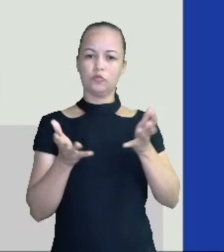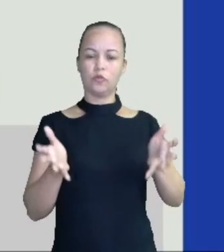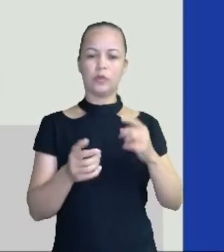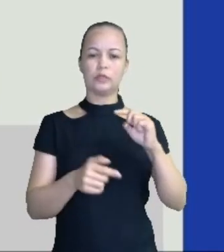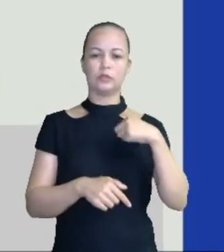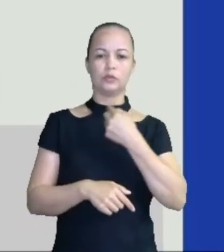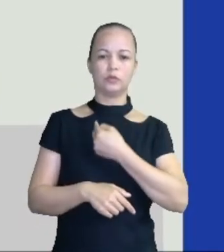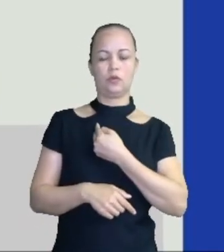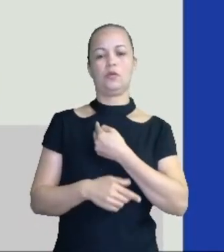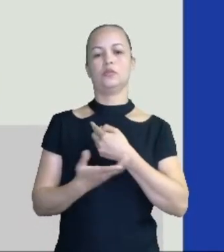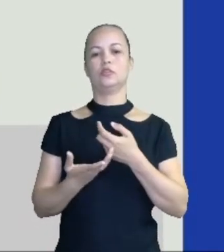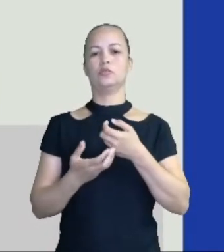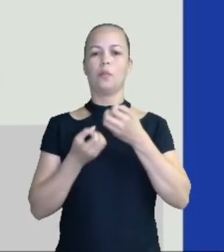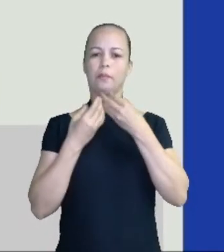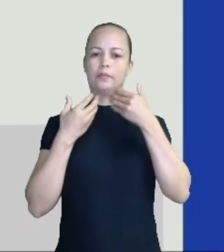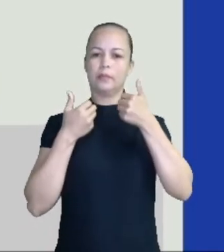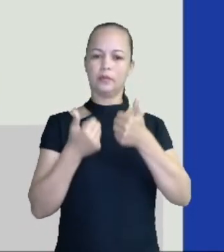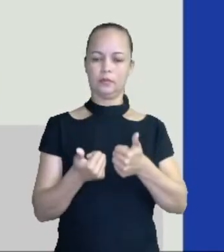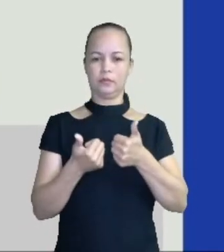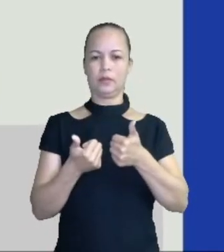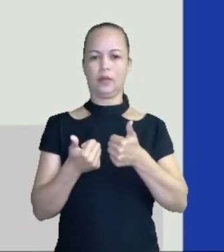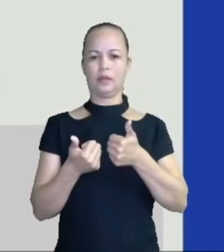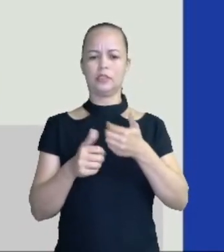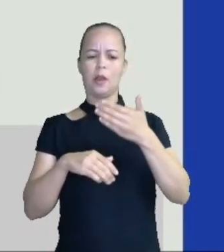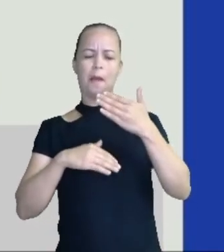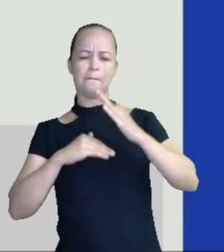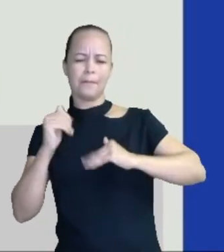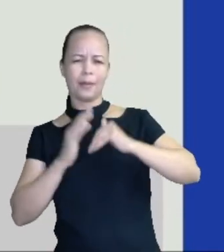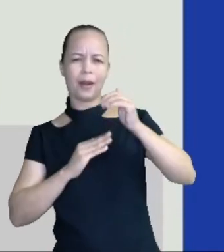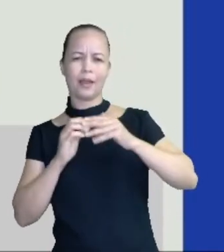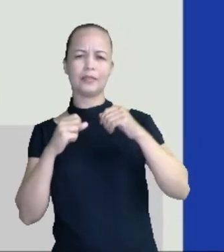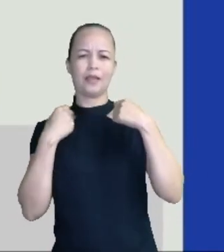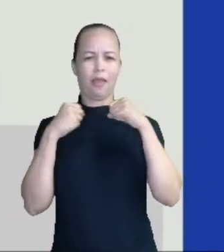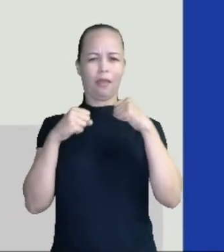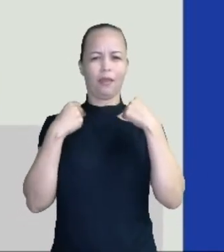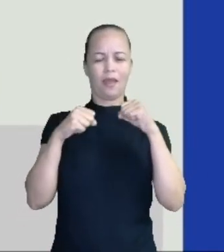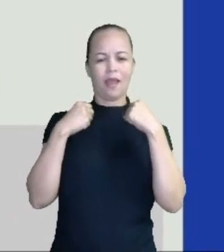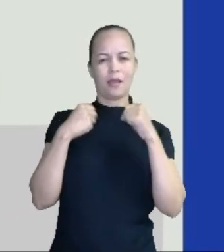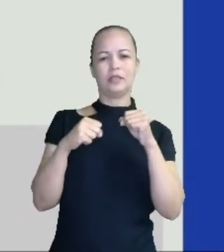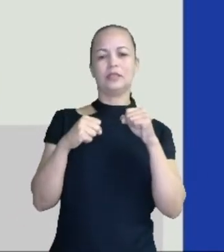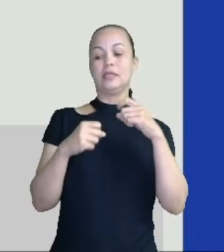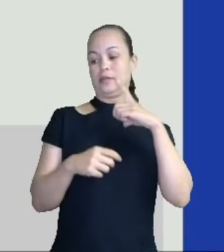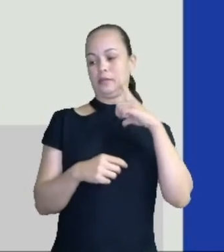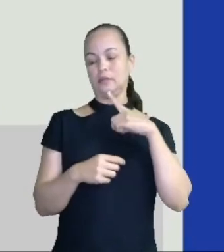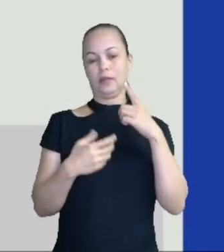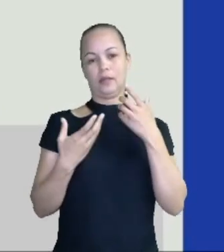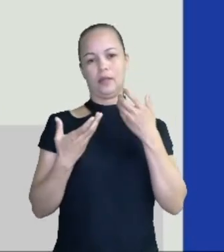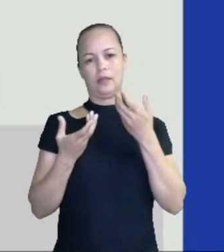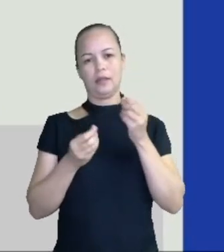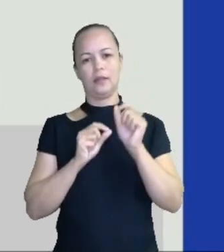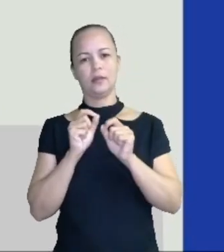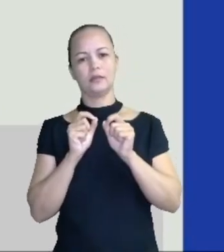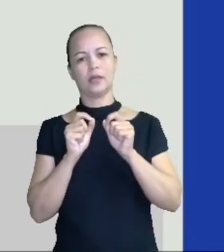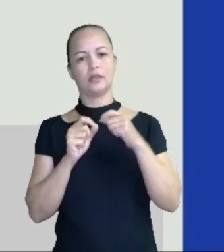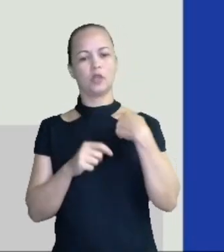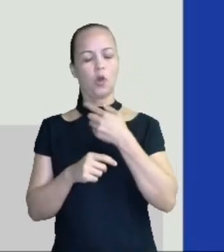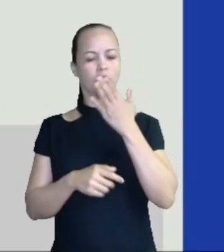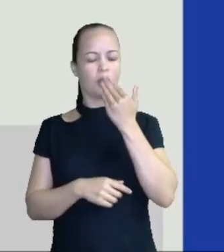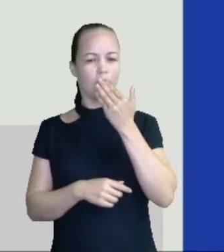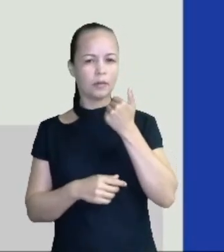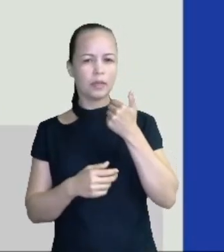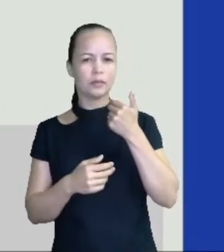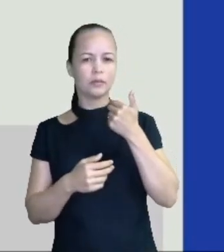nosso bem-estar, né? Seja lá naquela prática de exercício que a gente tem diariamente, na nossa alimentação,